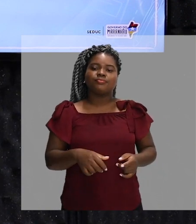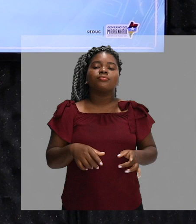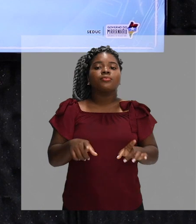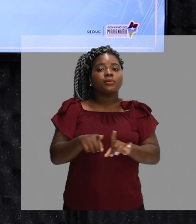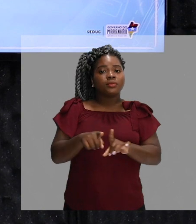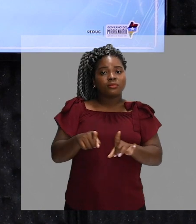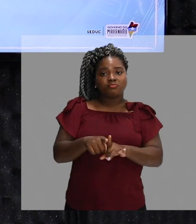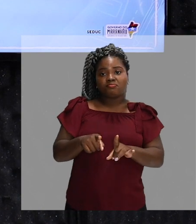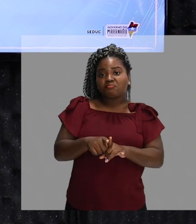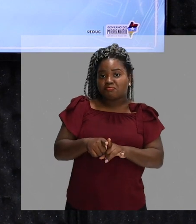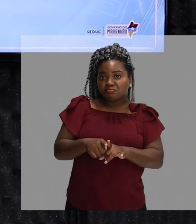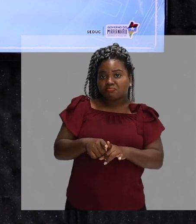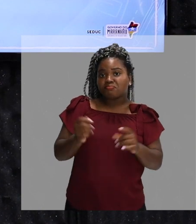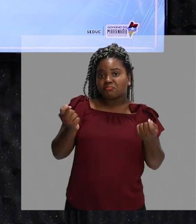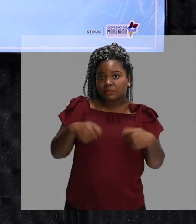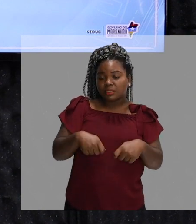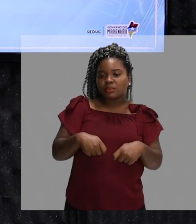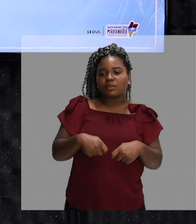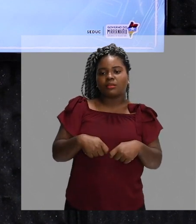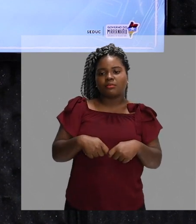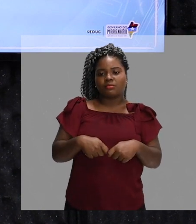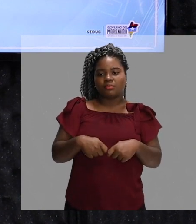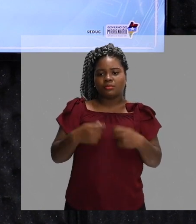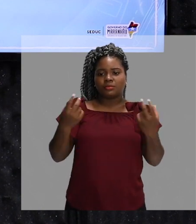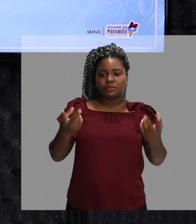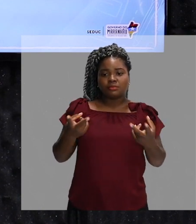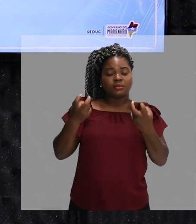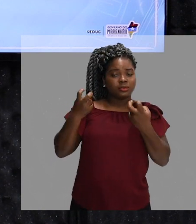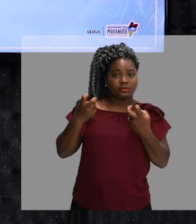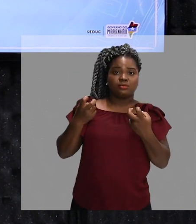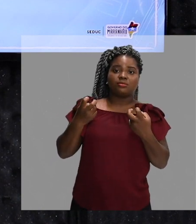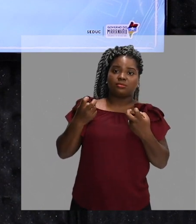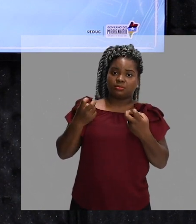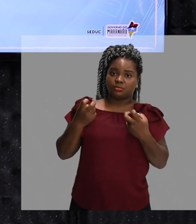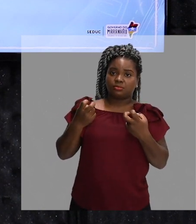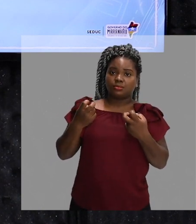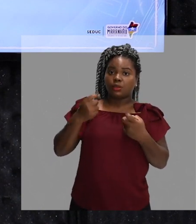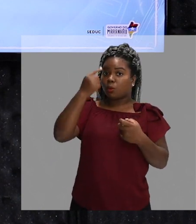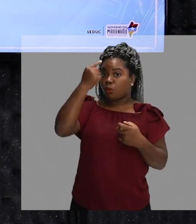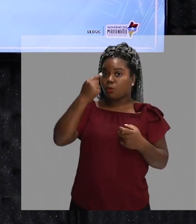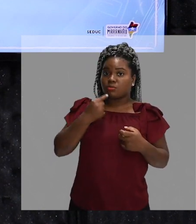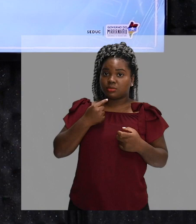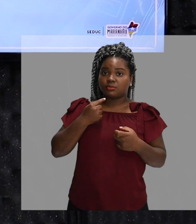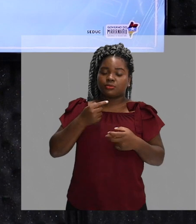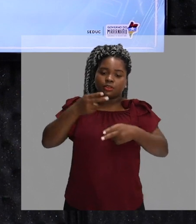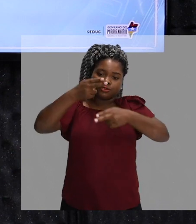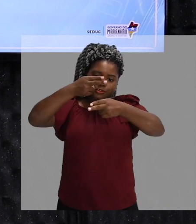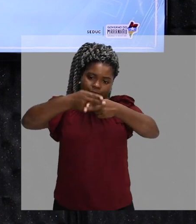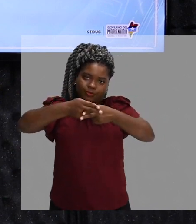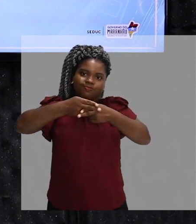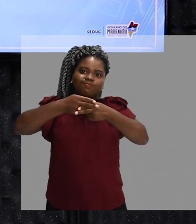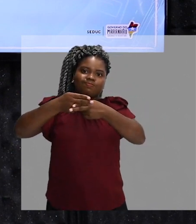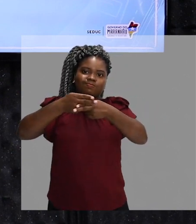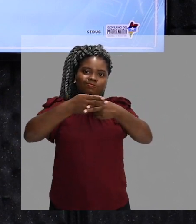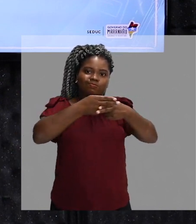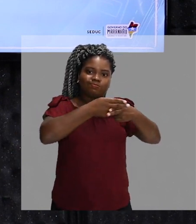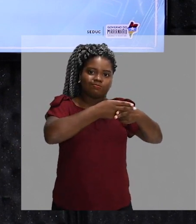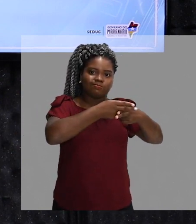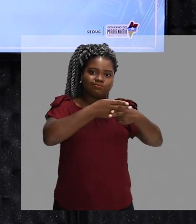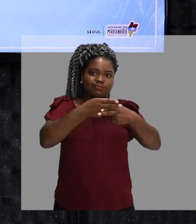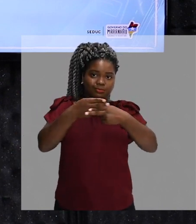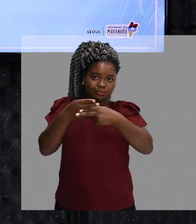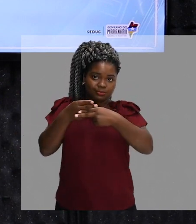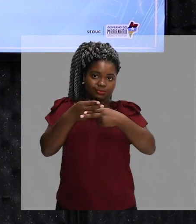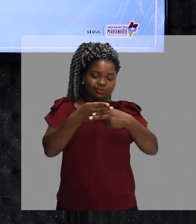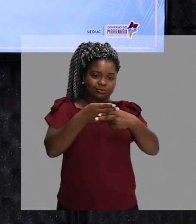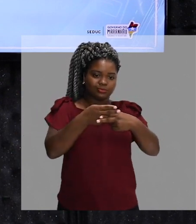isso pode ser analisado a partir dessas imagens produzidas pela tecnologia do